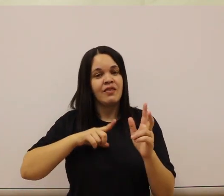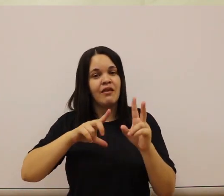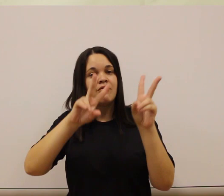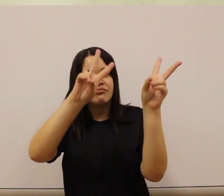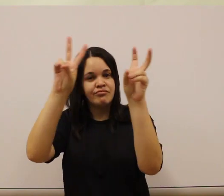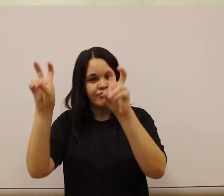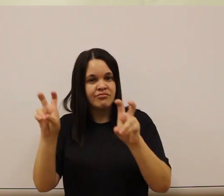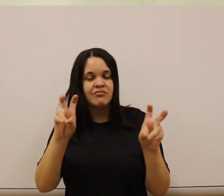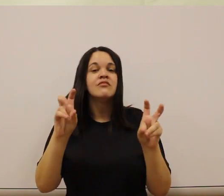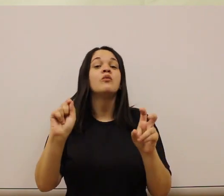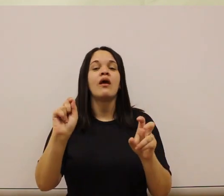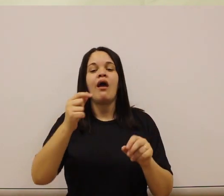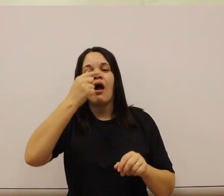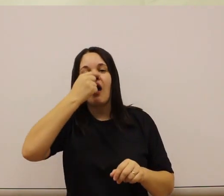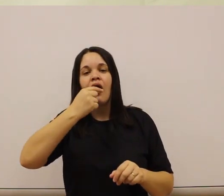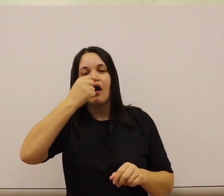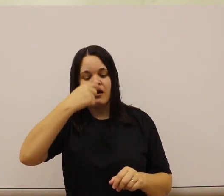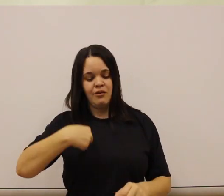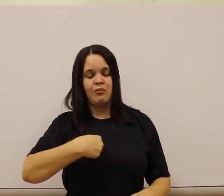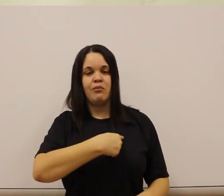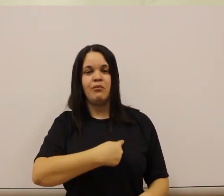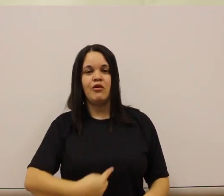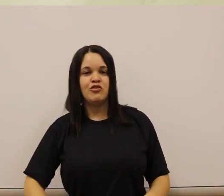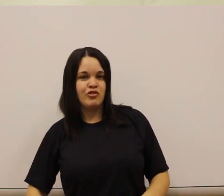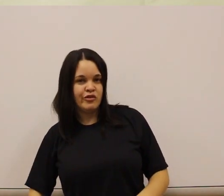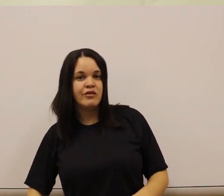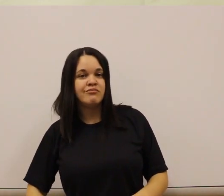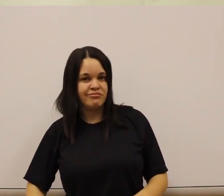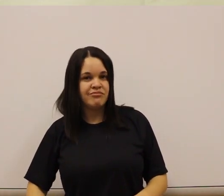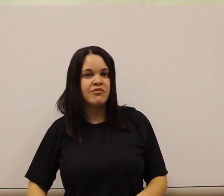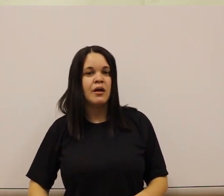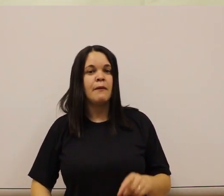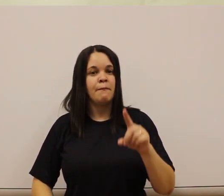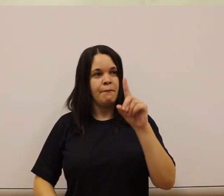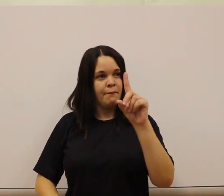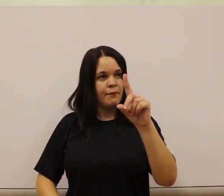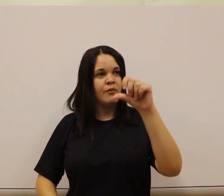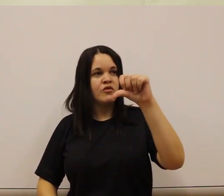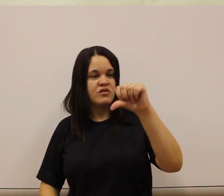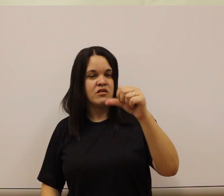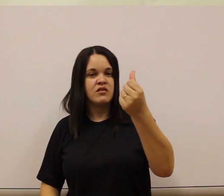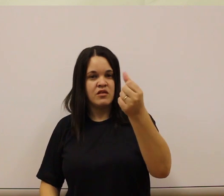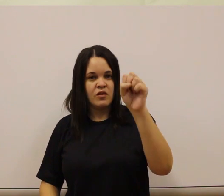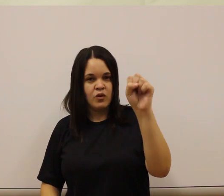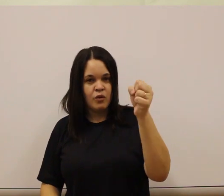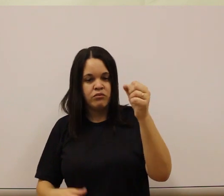Hong Kong, que é entre 1968 e 1970.